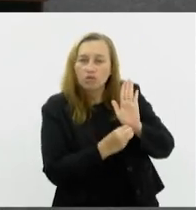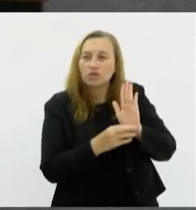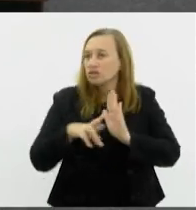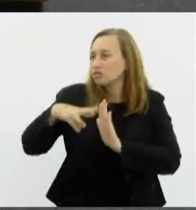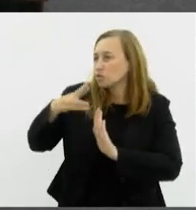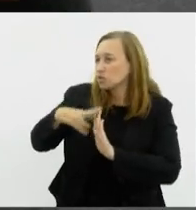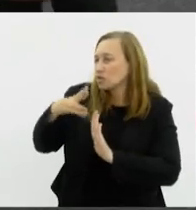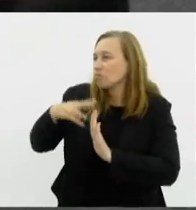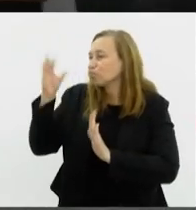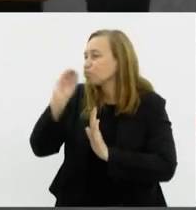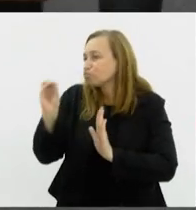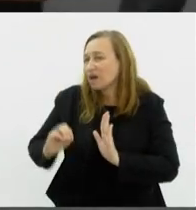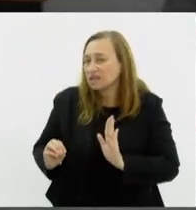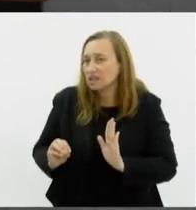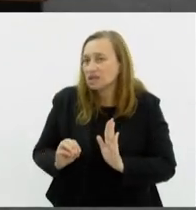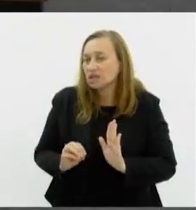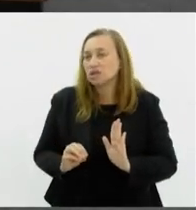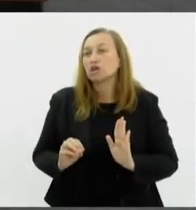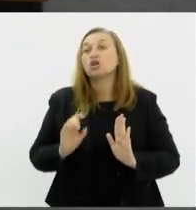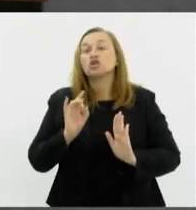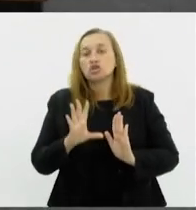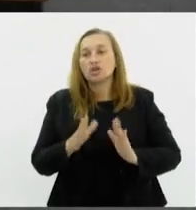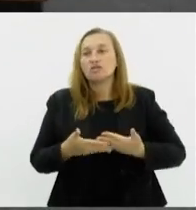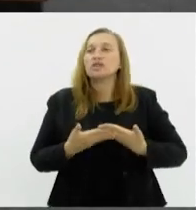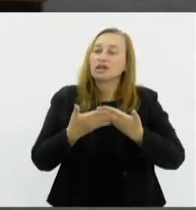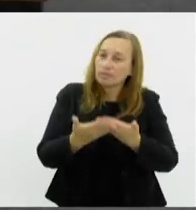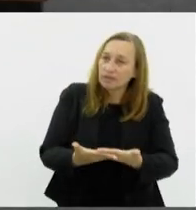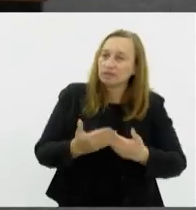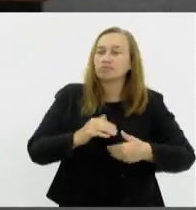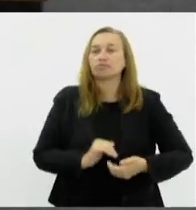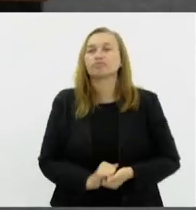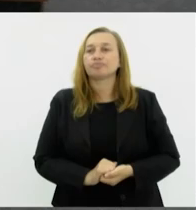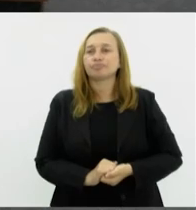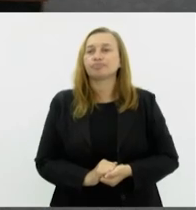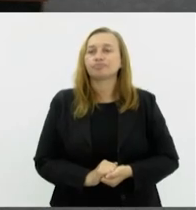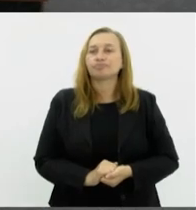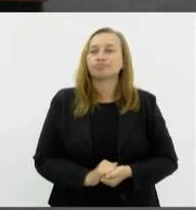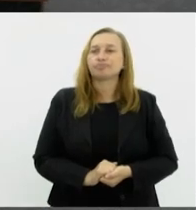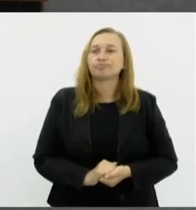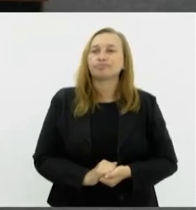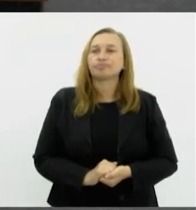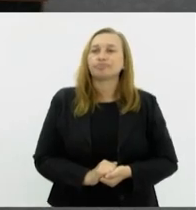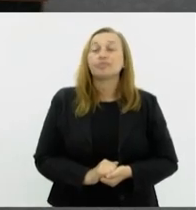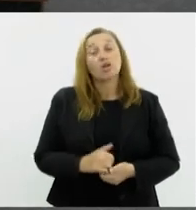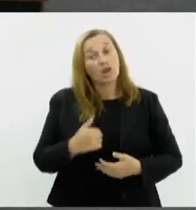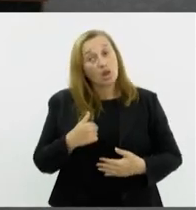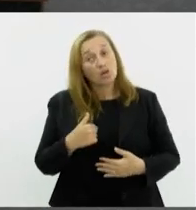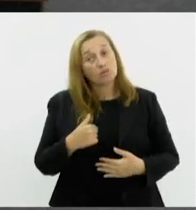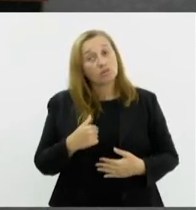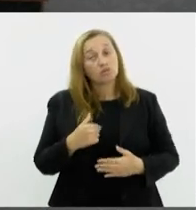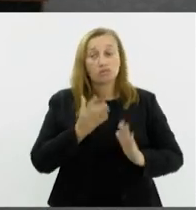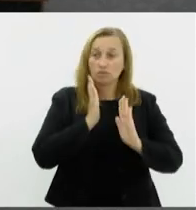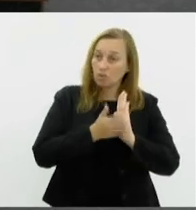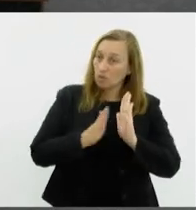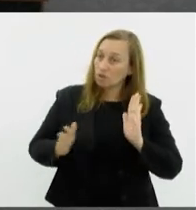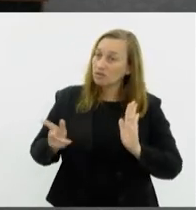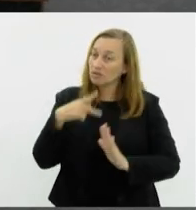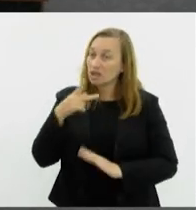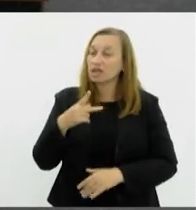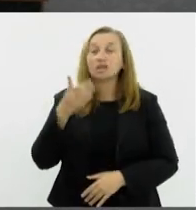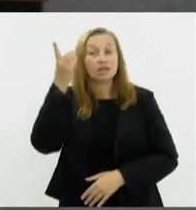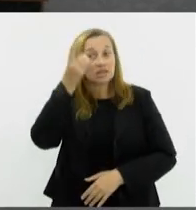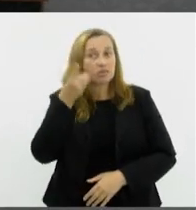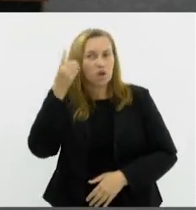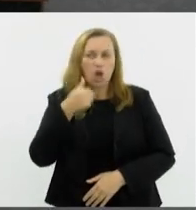resolução, o que que era. Ele falou que queria fazer um encaminhamento. Eu fiz uma questão de ordem e disse: deputado,